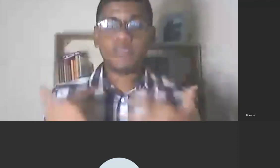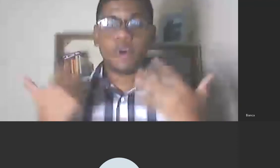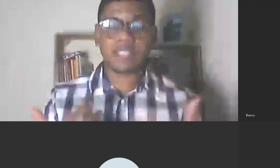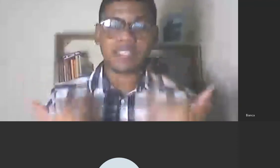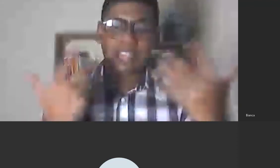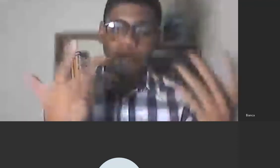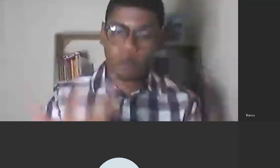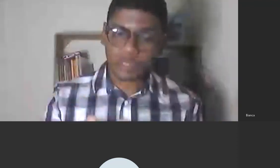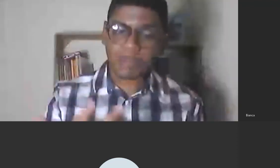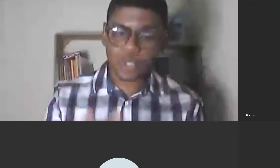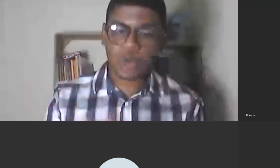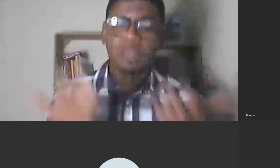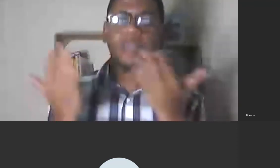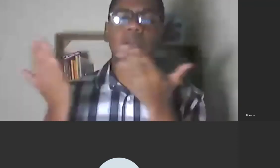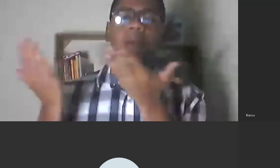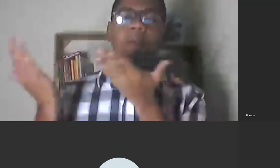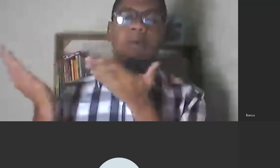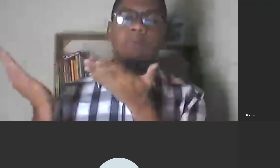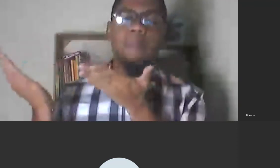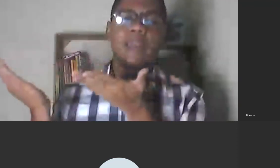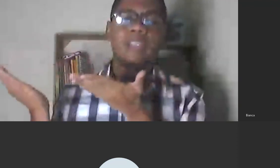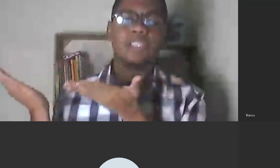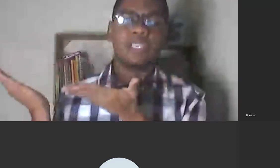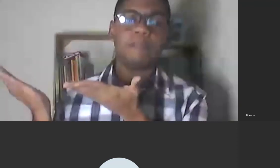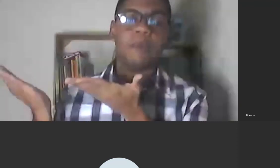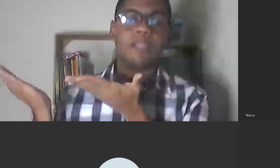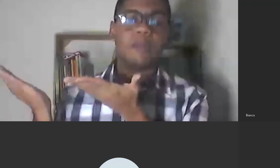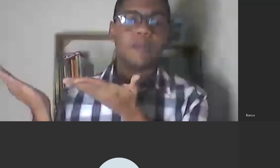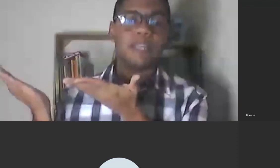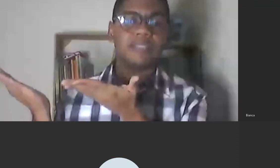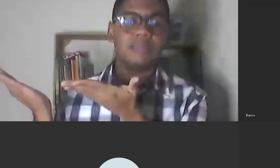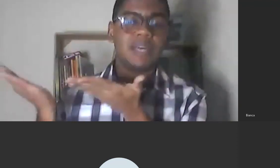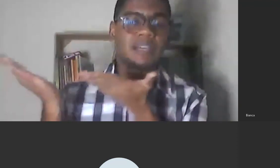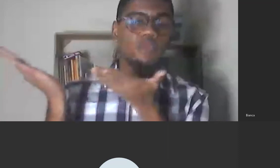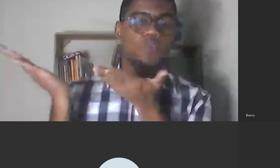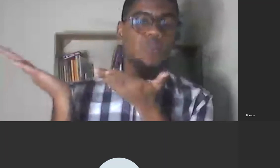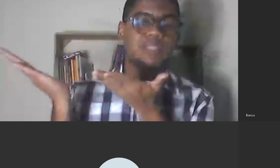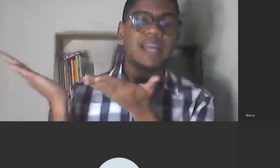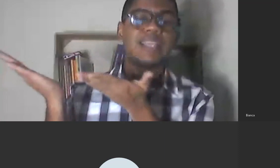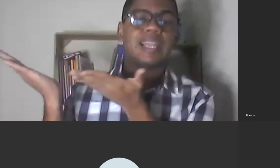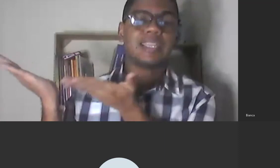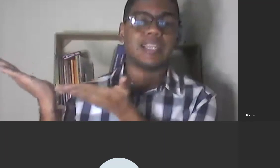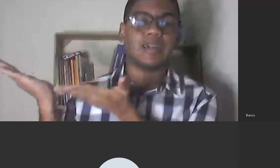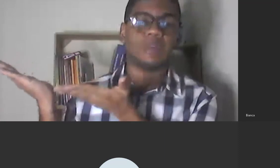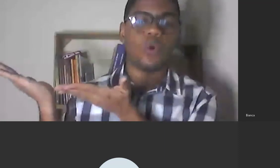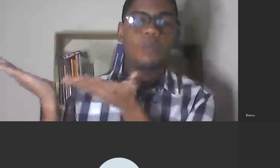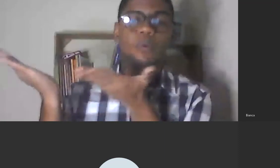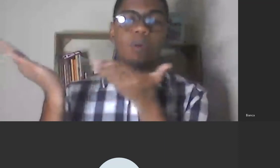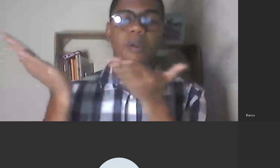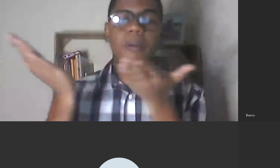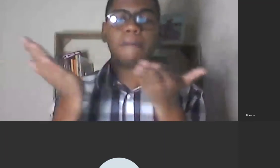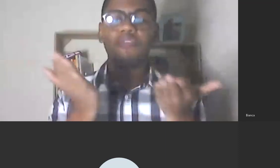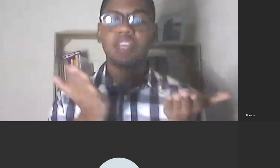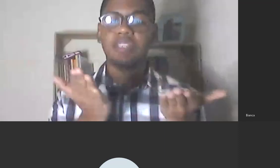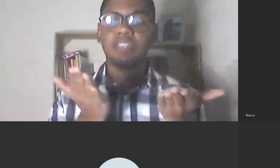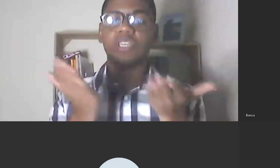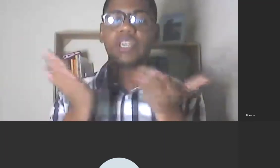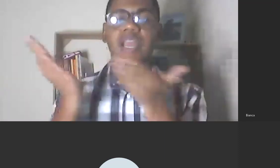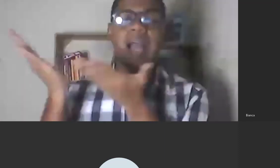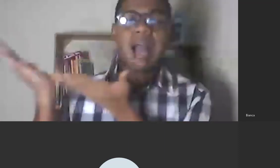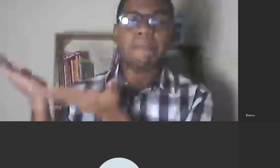Se eu vou apresentar uma outra pessoa, mão abertinha, palma da mão para cima, as duas, tá? Da lateral do corpo